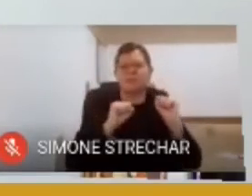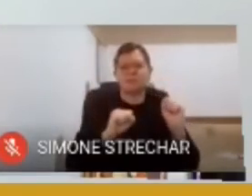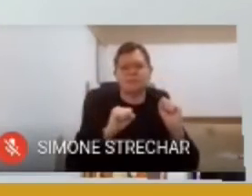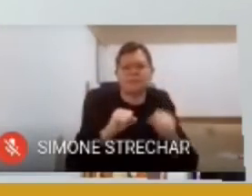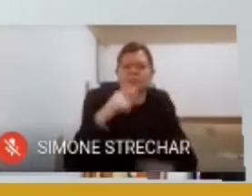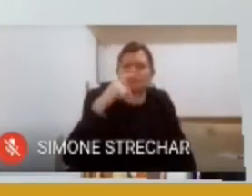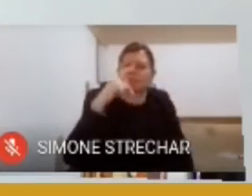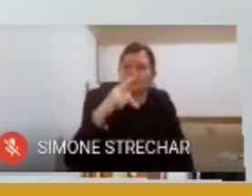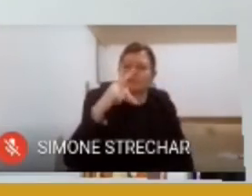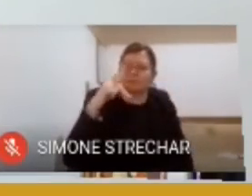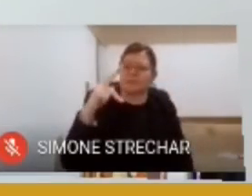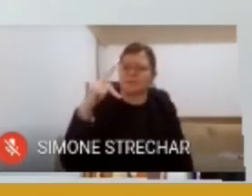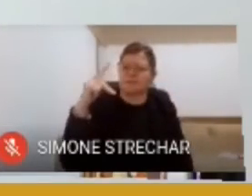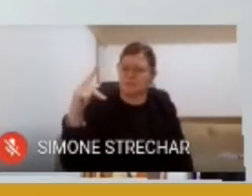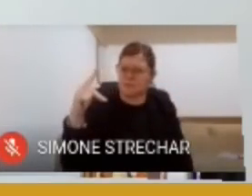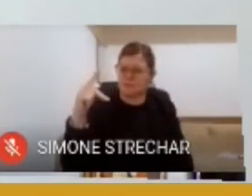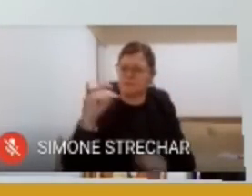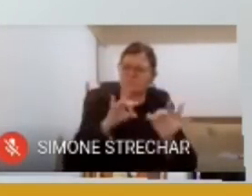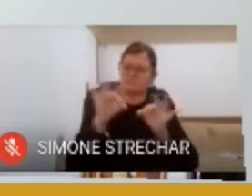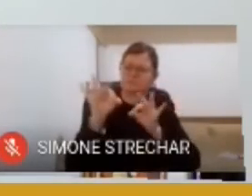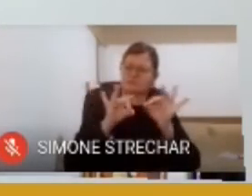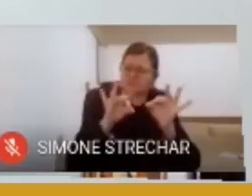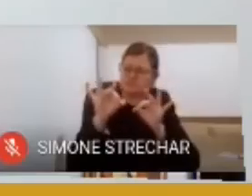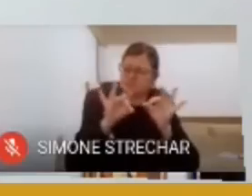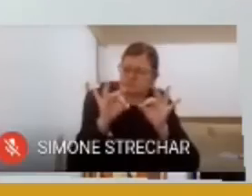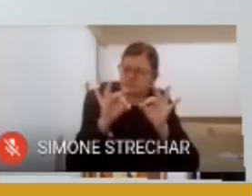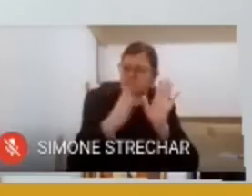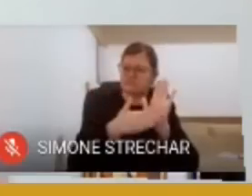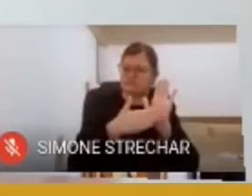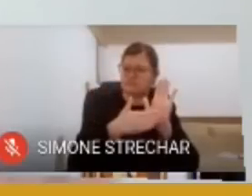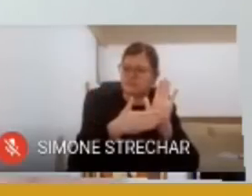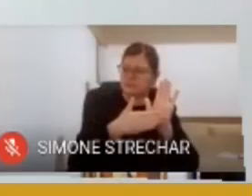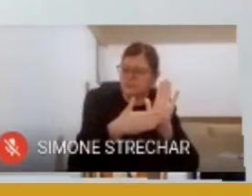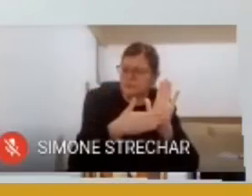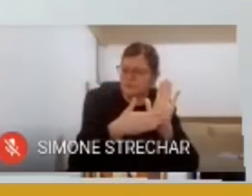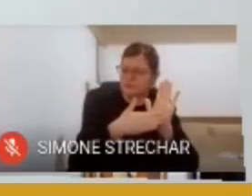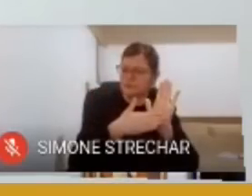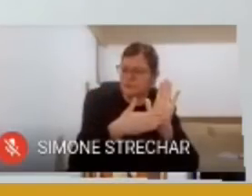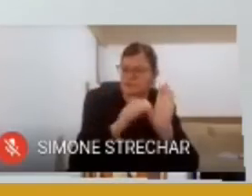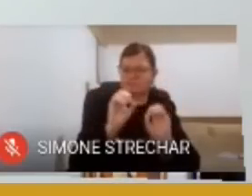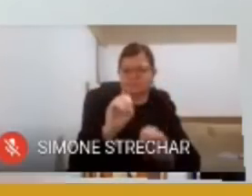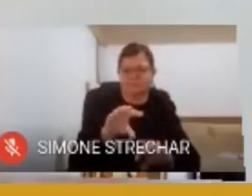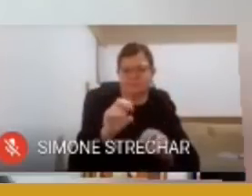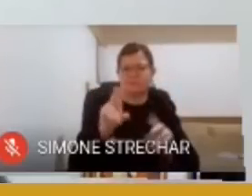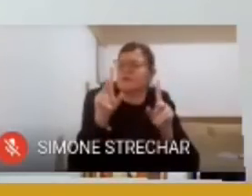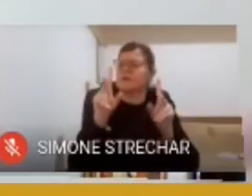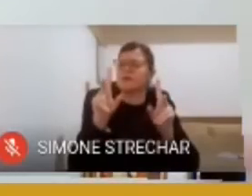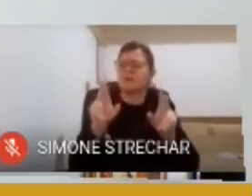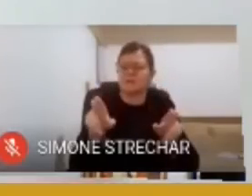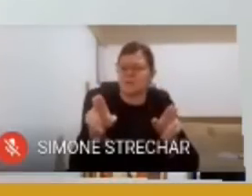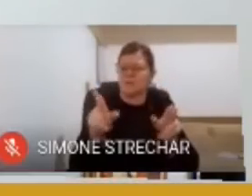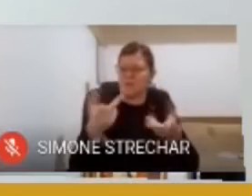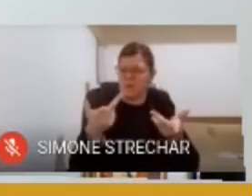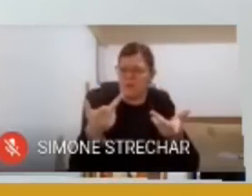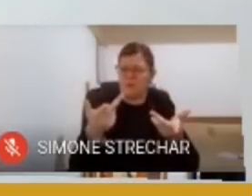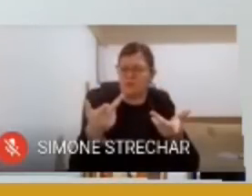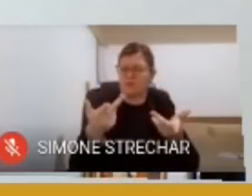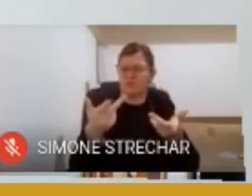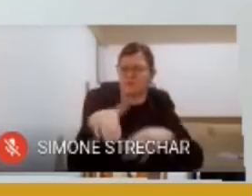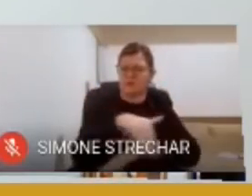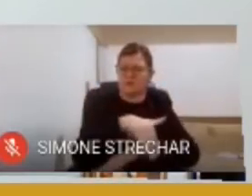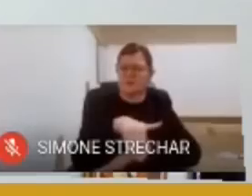nos seus documentos oficiais, institucionais, aspectos da violência sexual. Seja